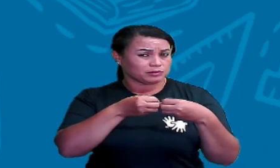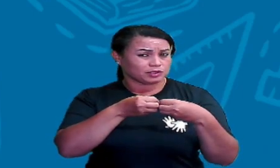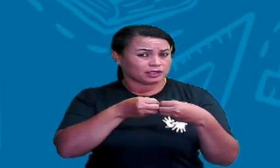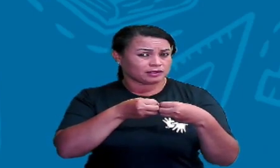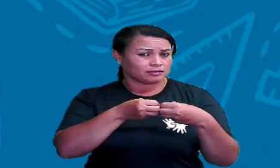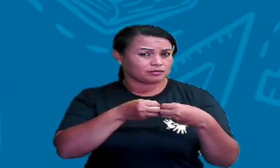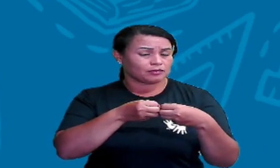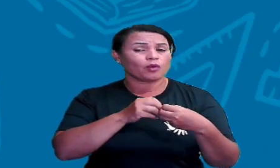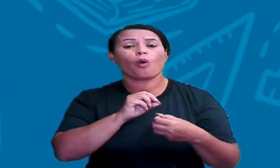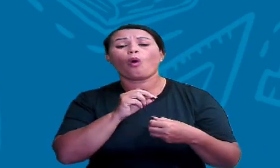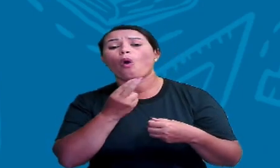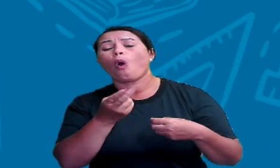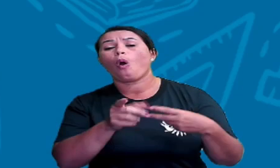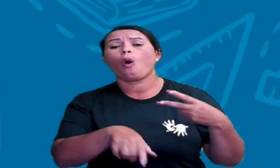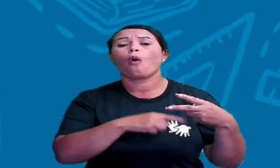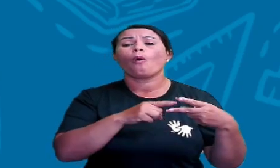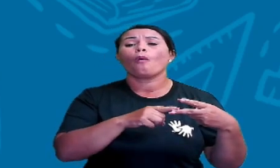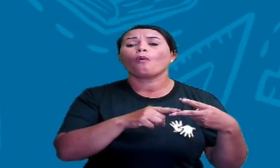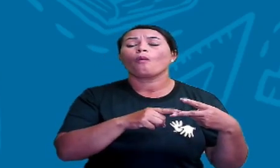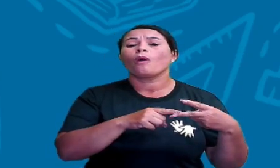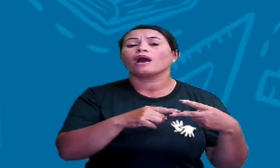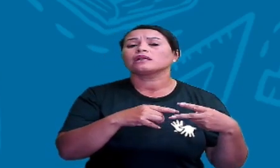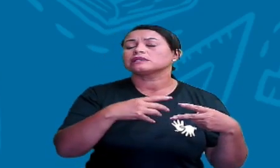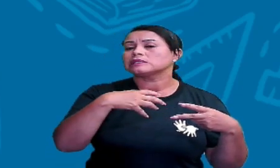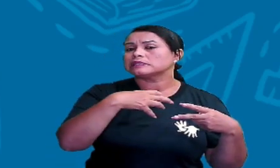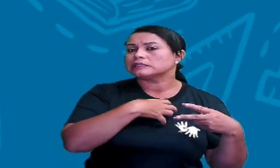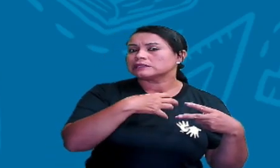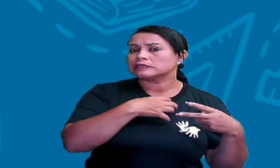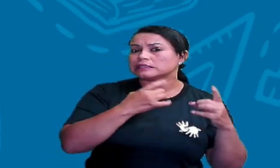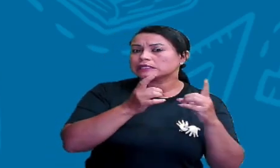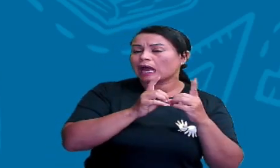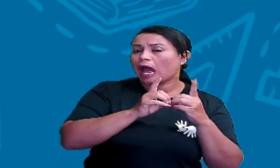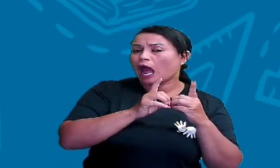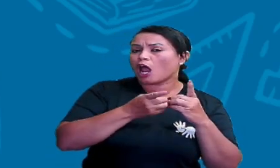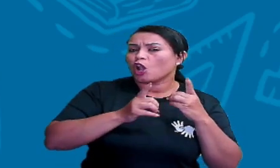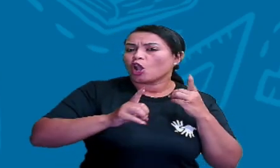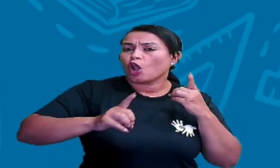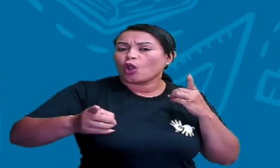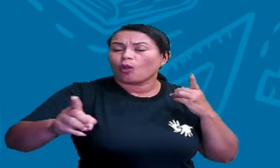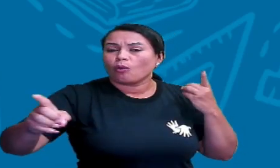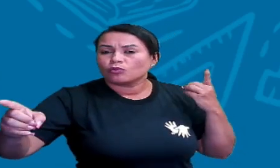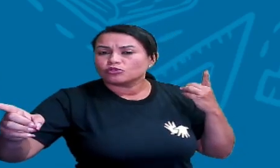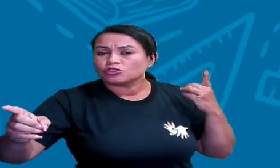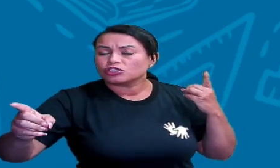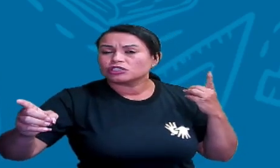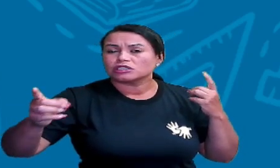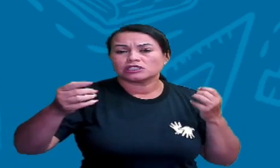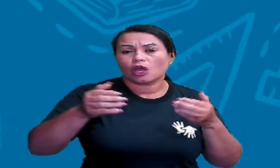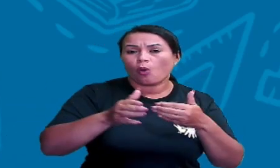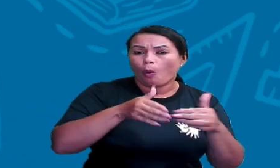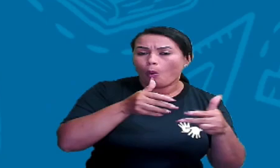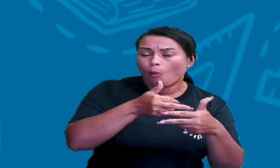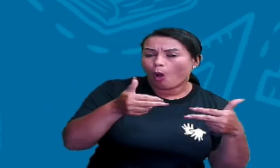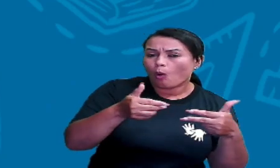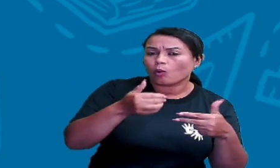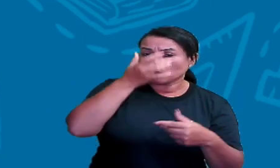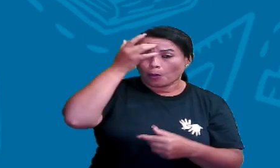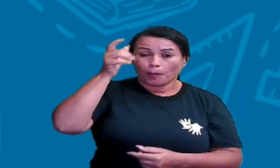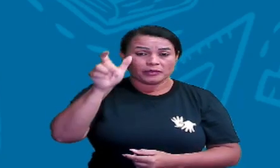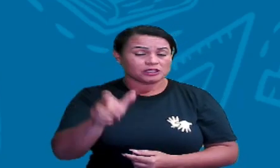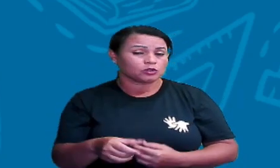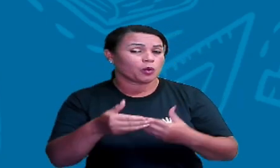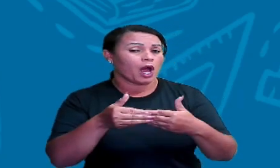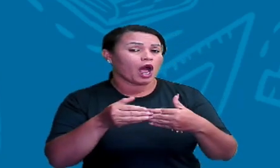proximidade, ou qualidade ou estado de estar longe de algo ou alguém. E aí, será